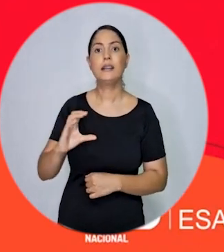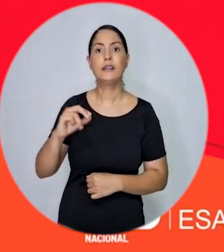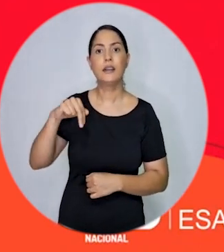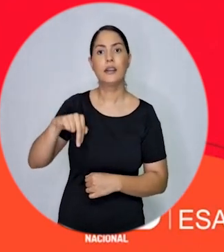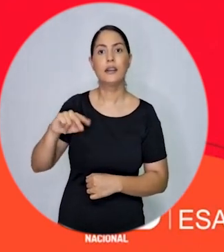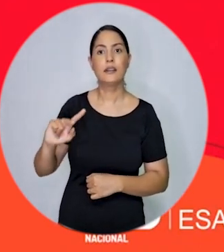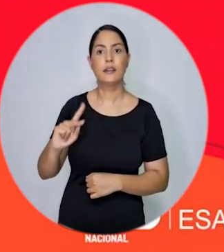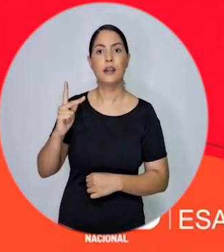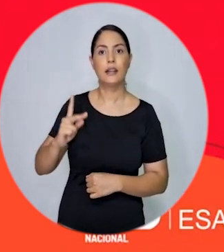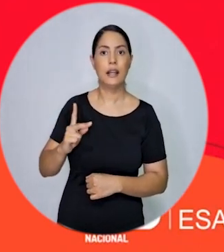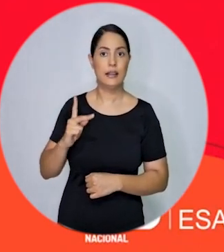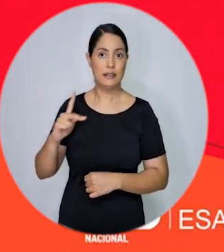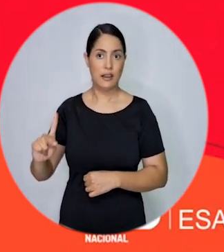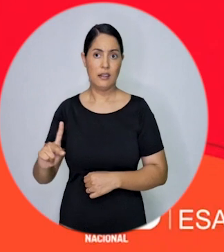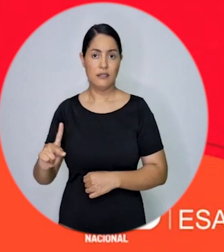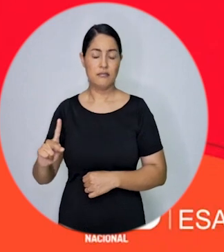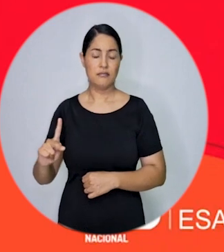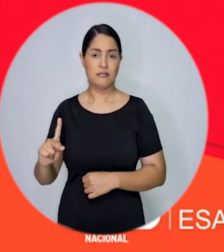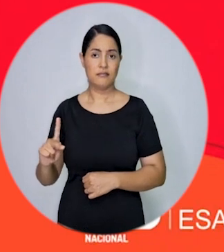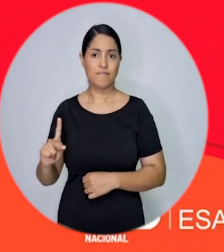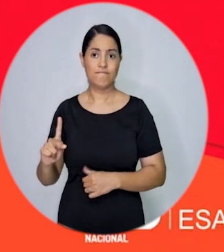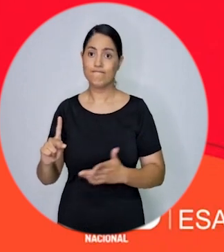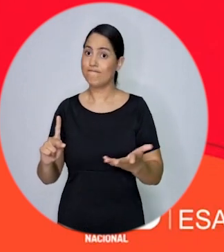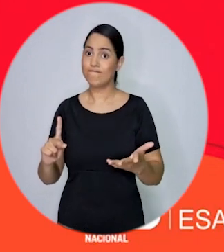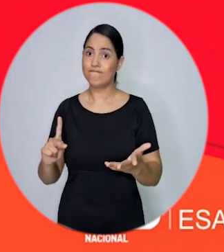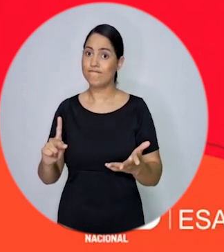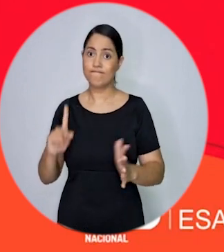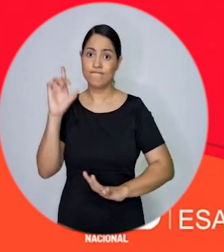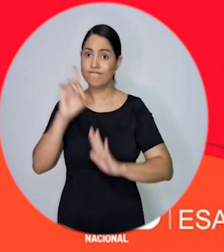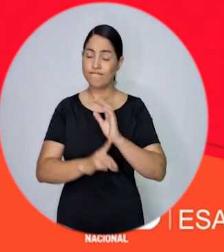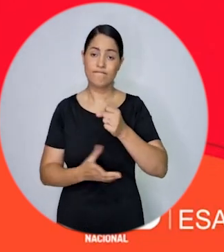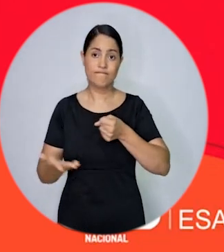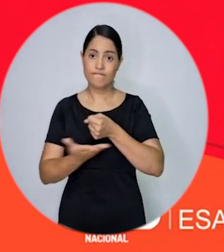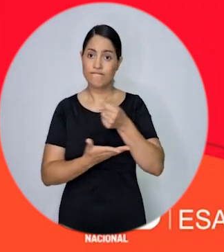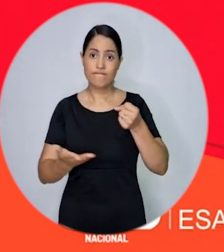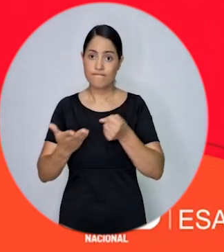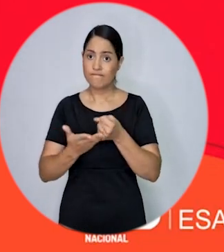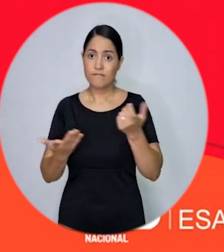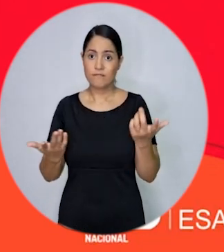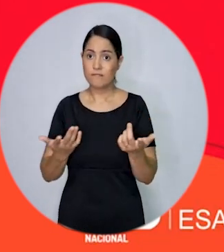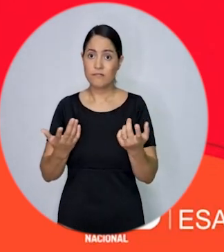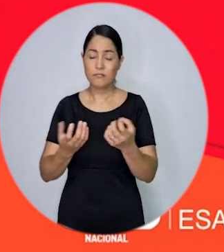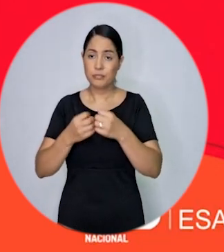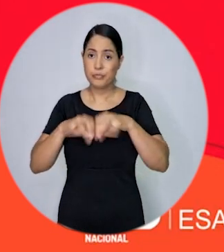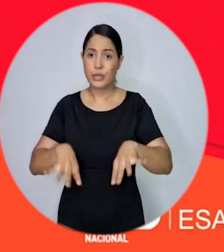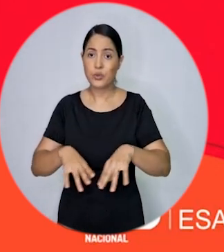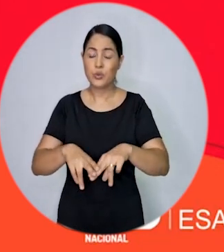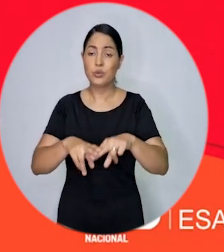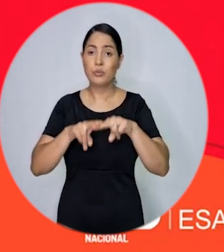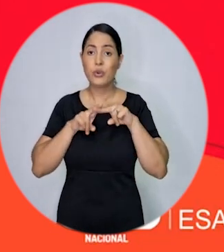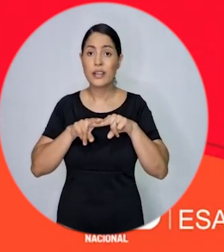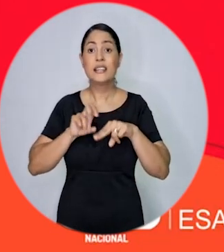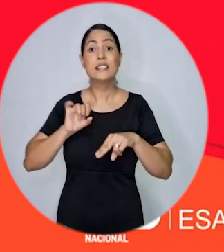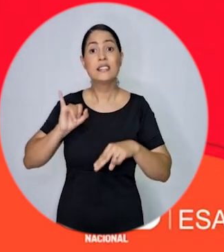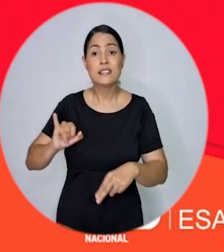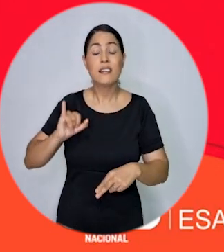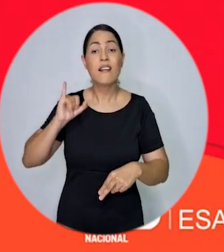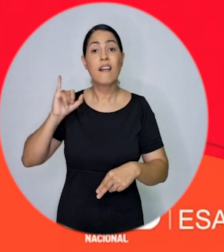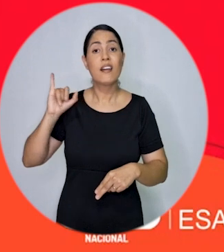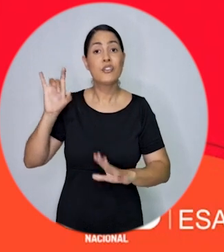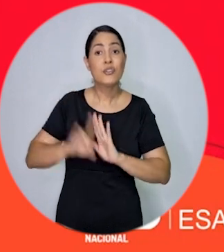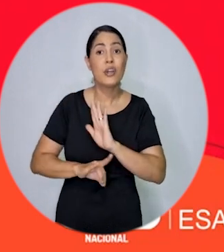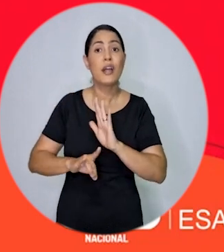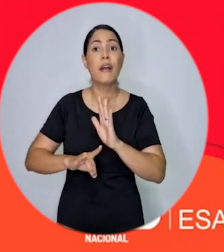da CNH desse executado, eu estarei violando o direito fundamental. Se eu